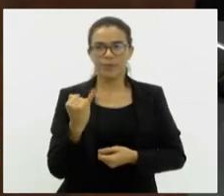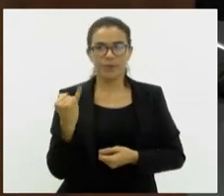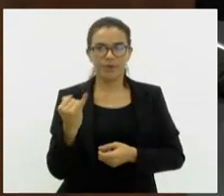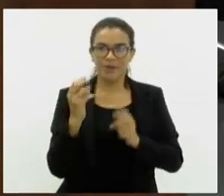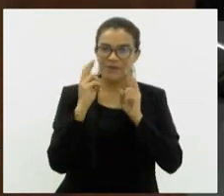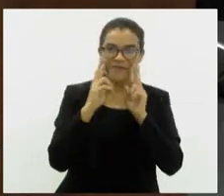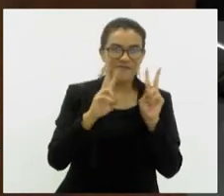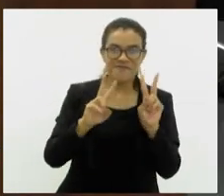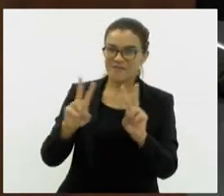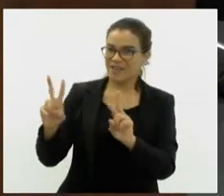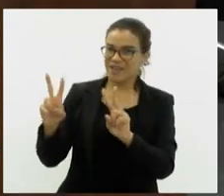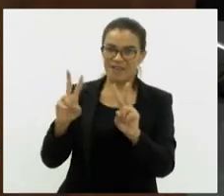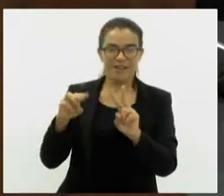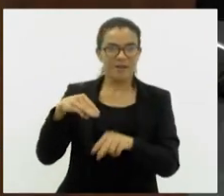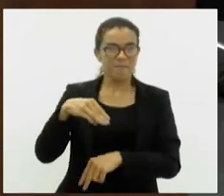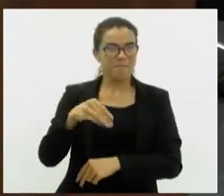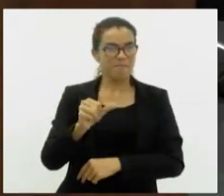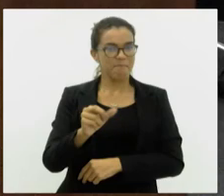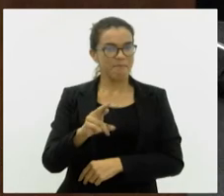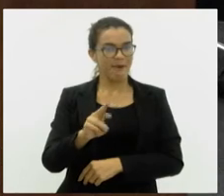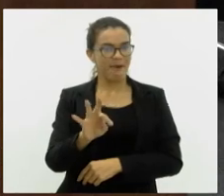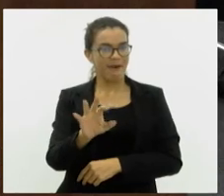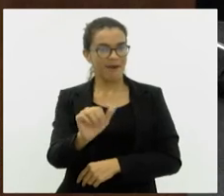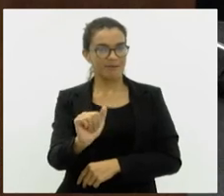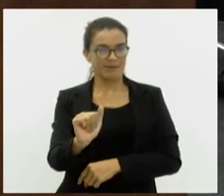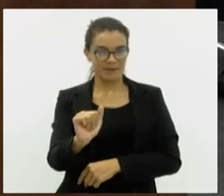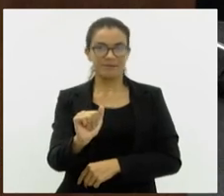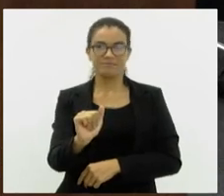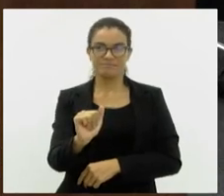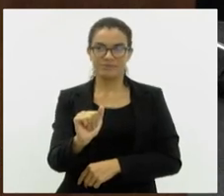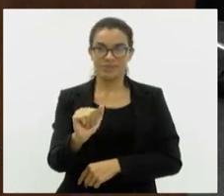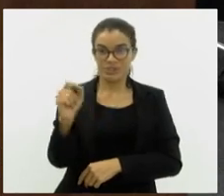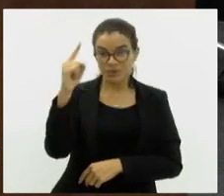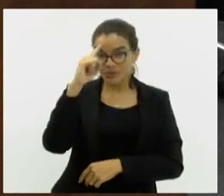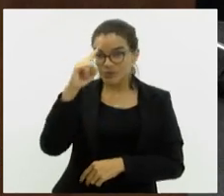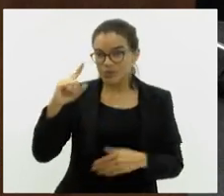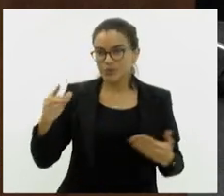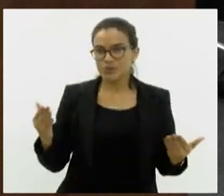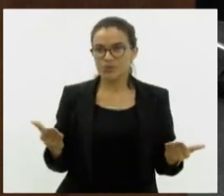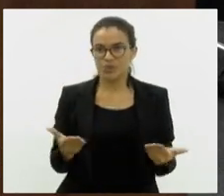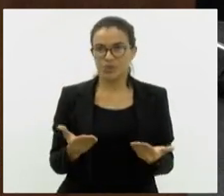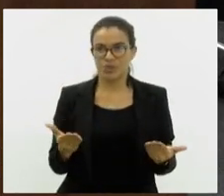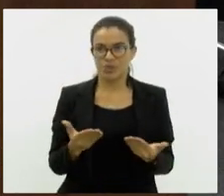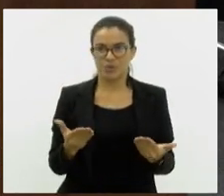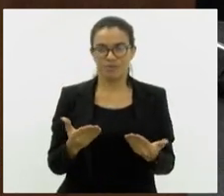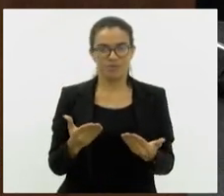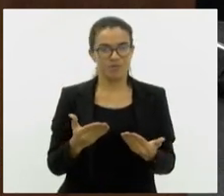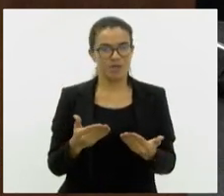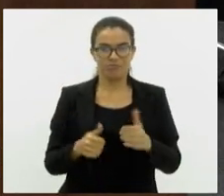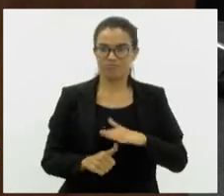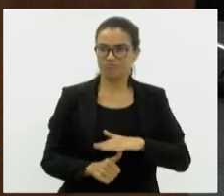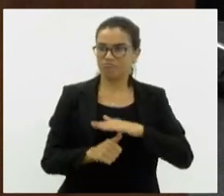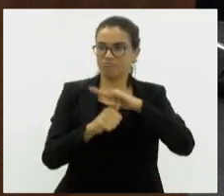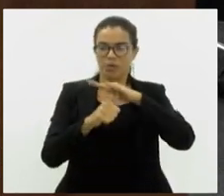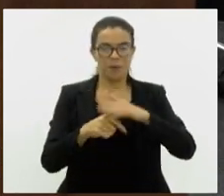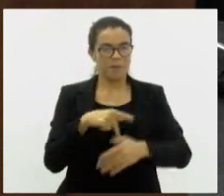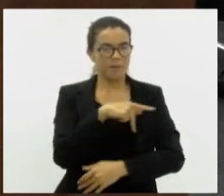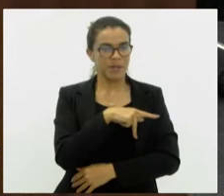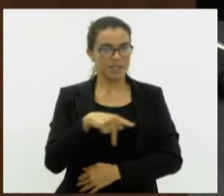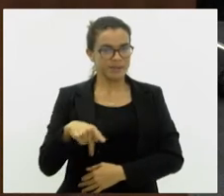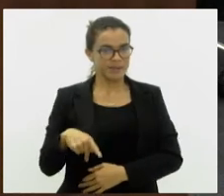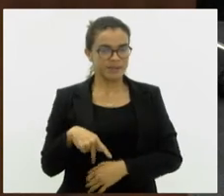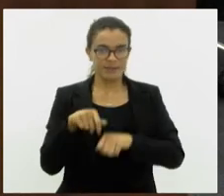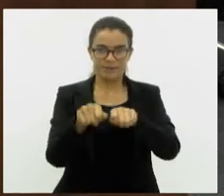vê-la, Marta Rocha. Peço a sua atenção, vê-la no dia de hoje, presidindo os trabalhos